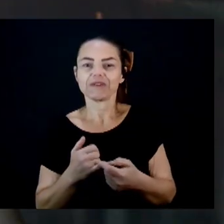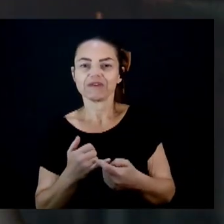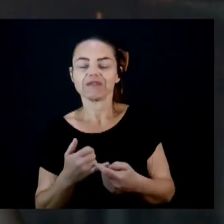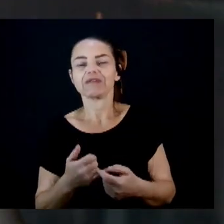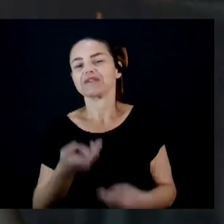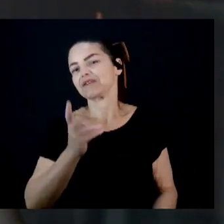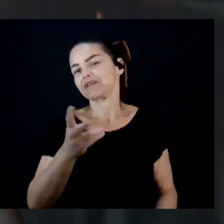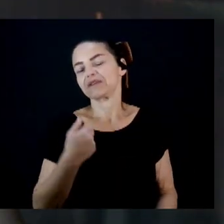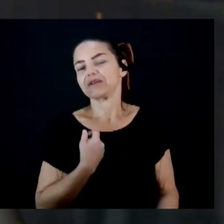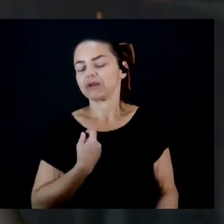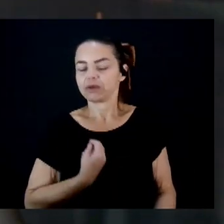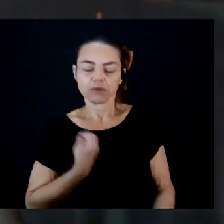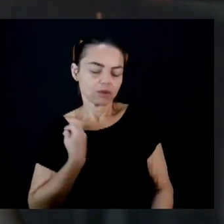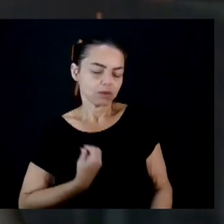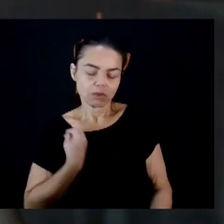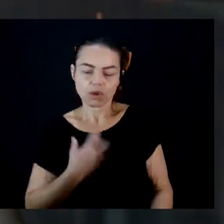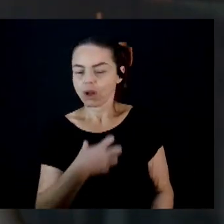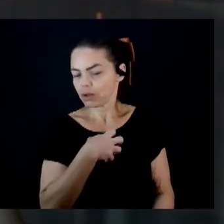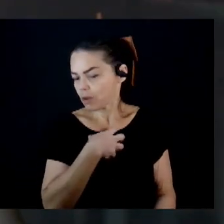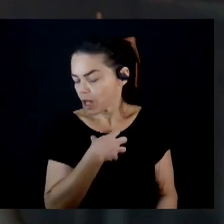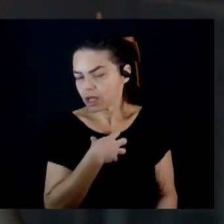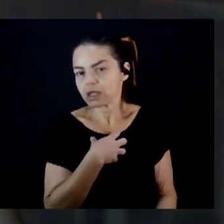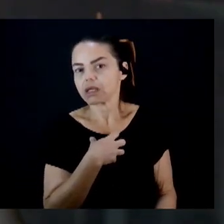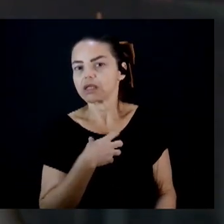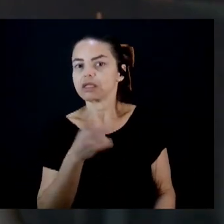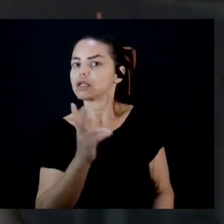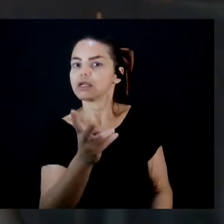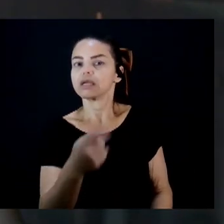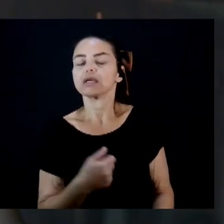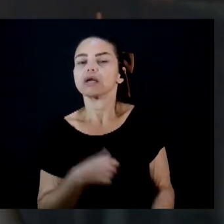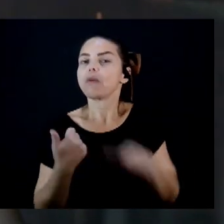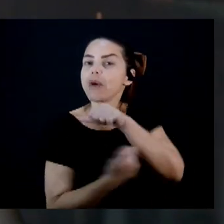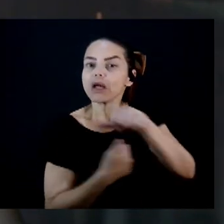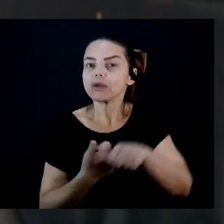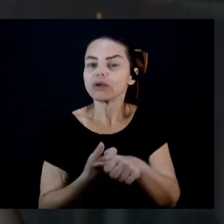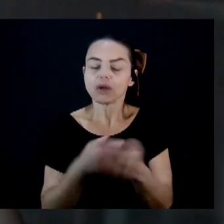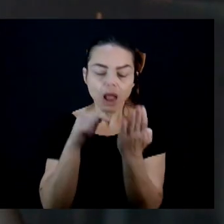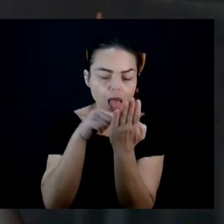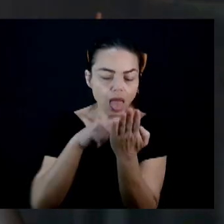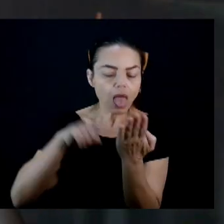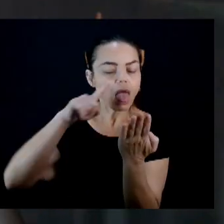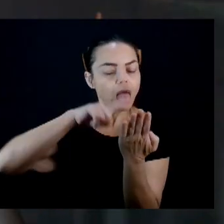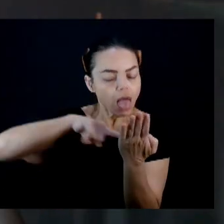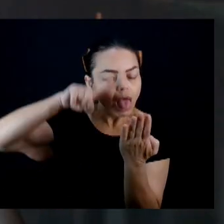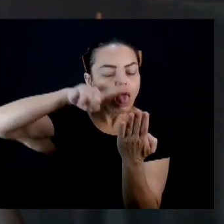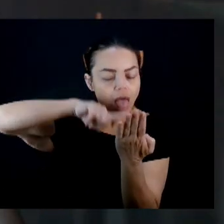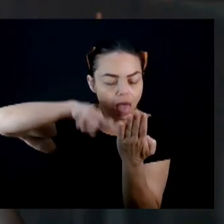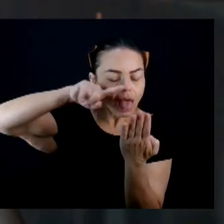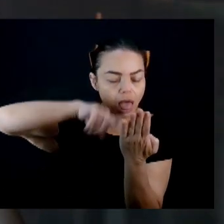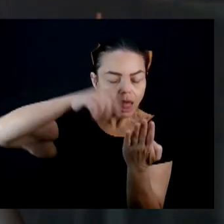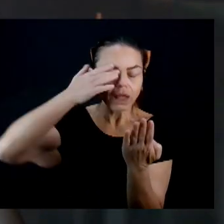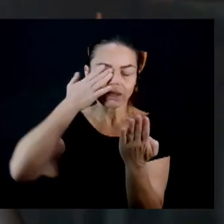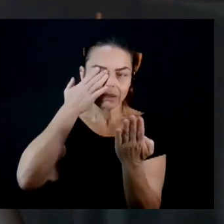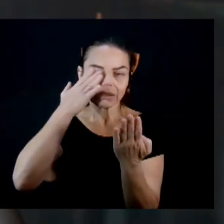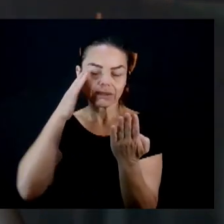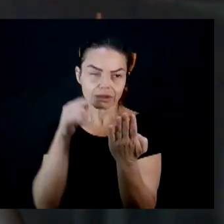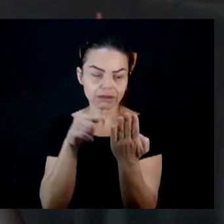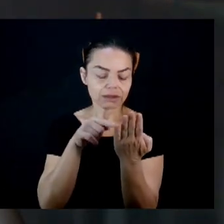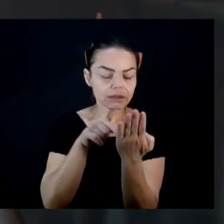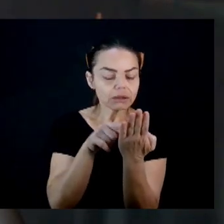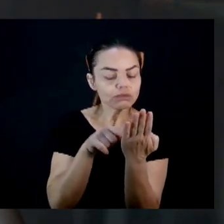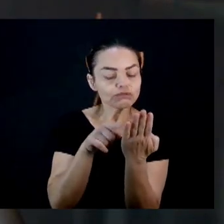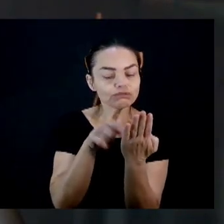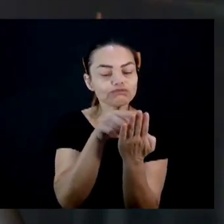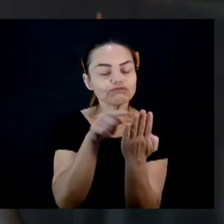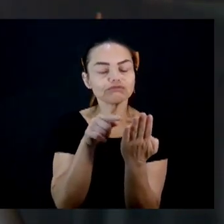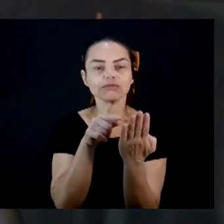sempre fui dessa maneira, eu sempre fiz dessa maneira. Questão do celular, né? Desse scrolling. Tem alguma coisa